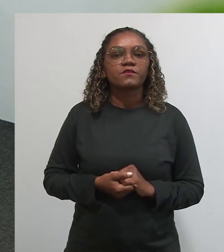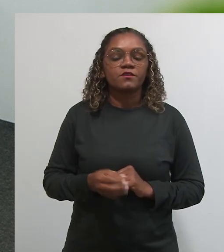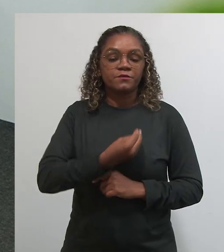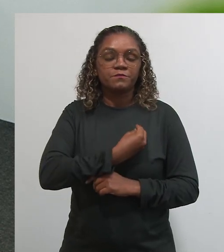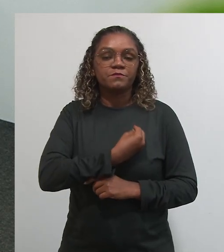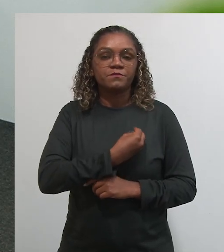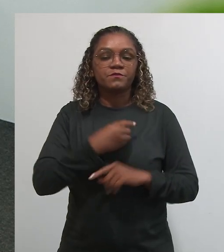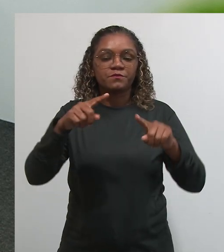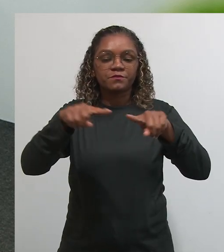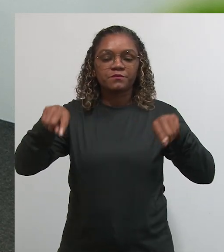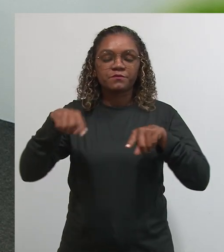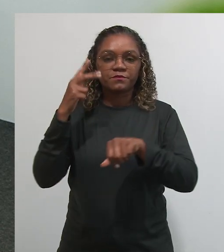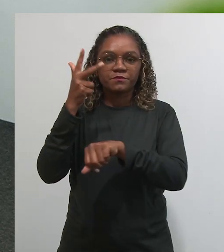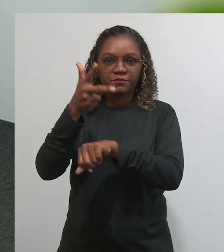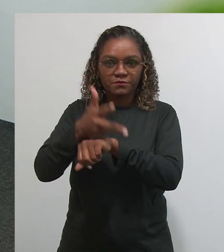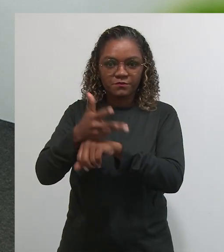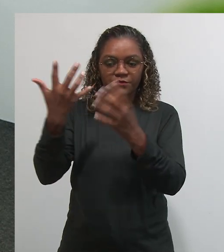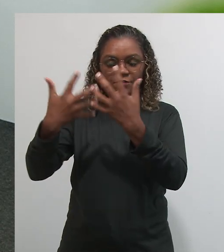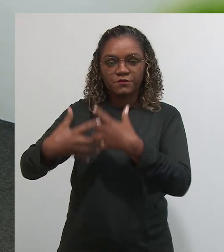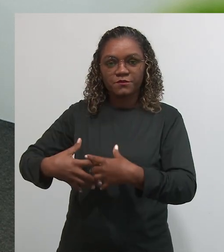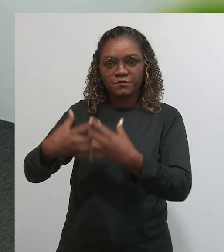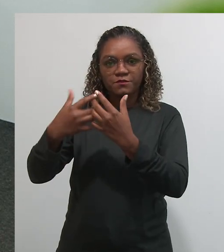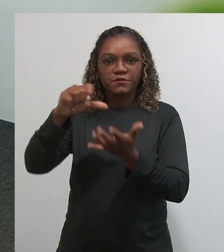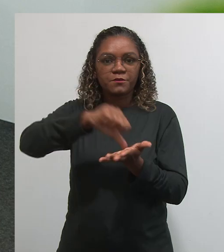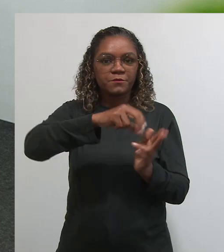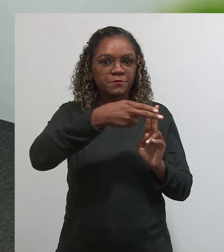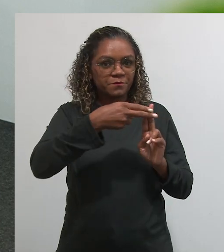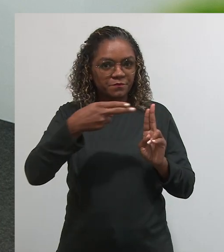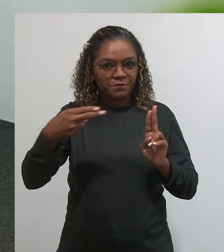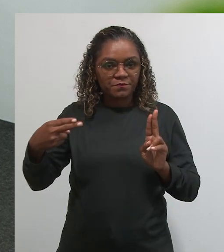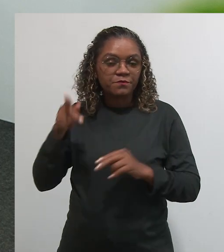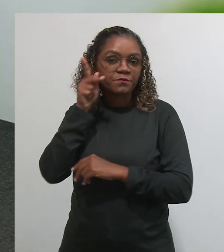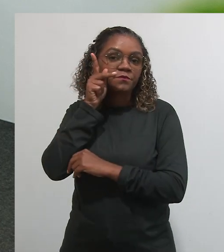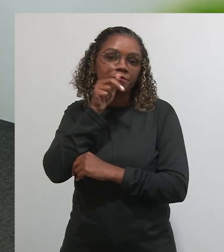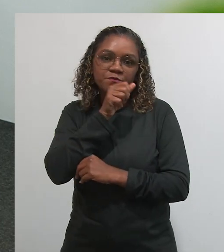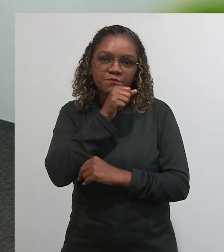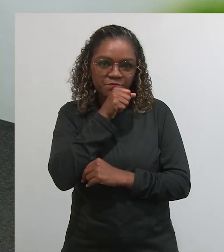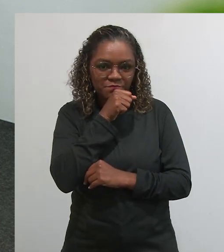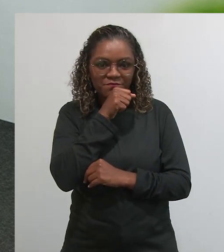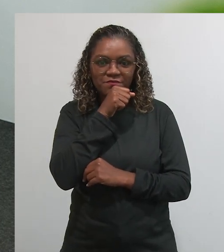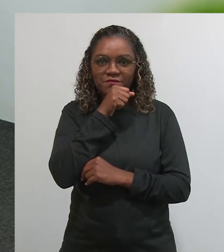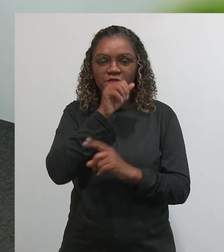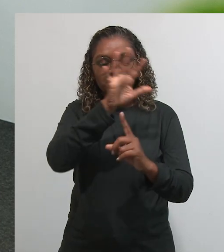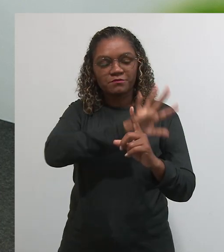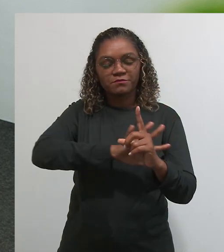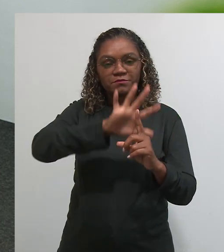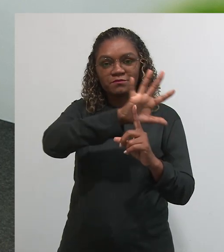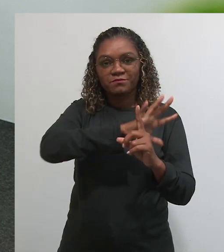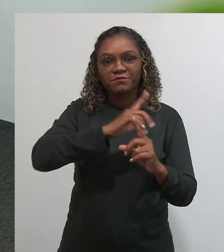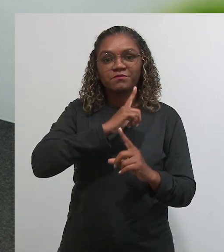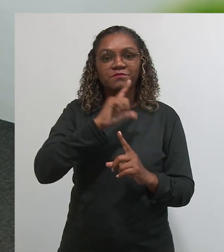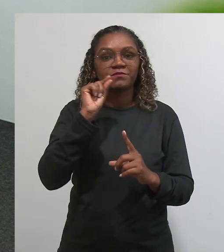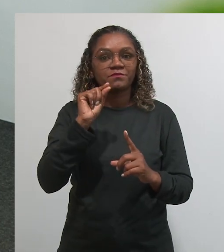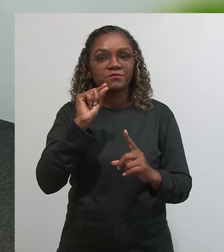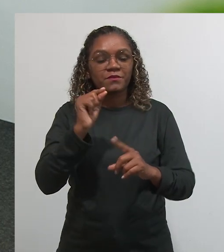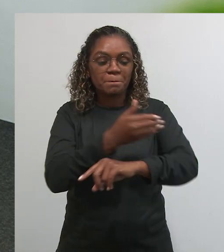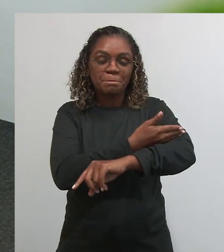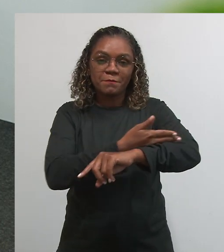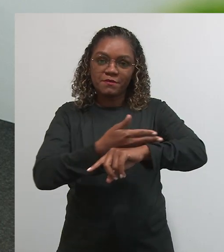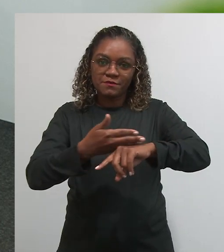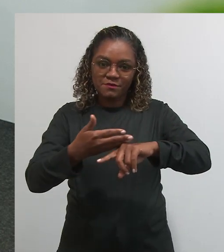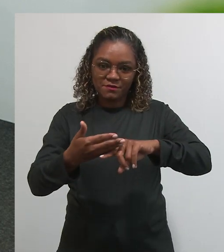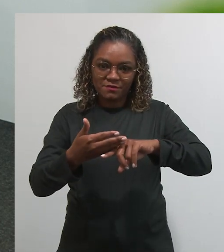nos estúdios do IFRO Campus Zona Norte de Porto Velho e aqui, ao fundo, eu tenho uma parede